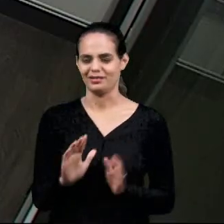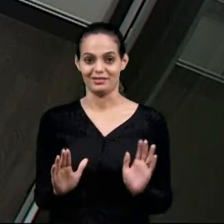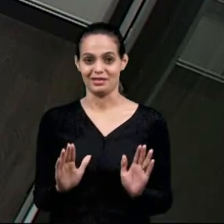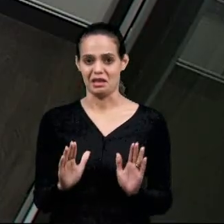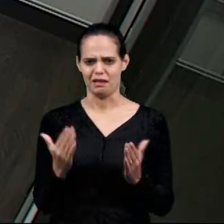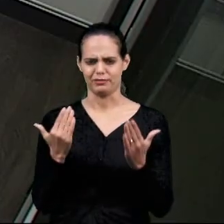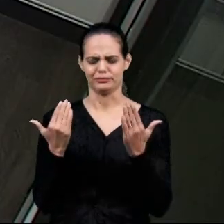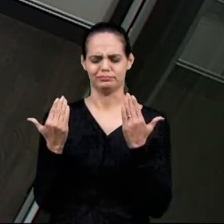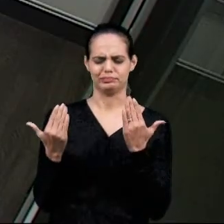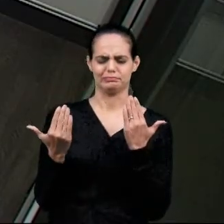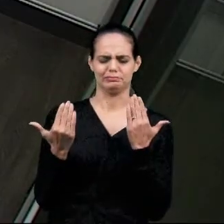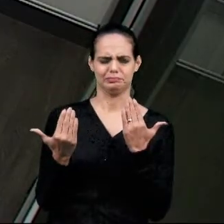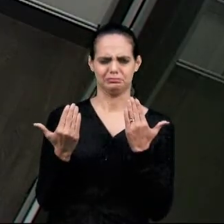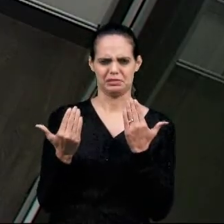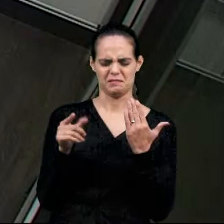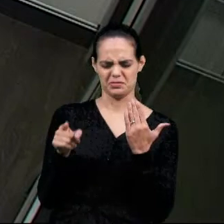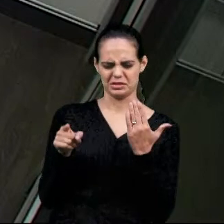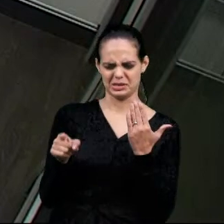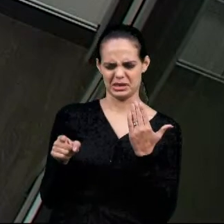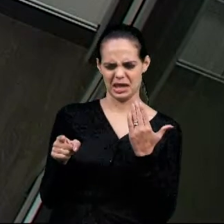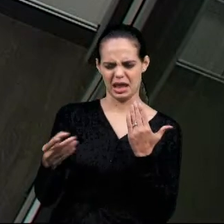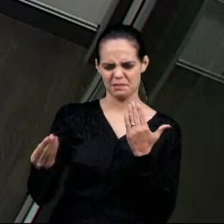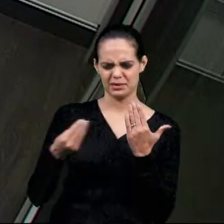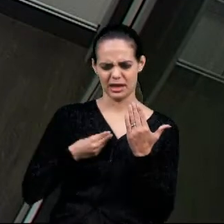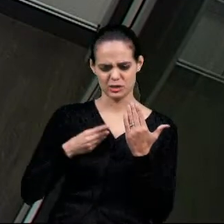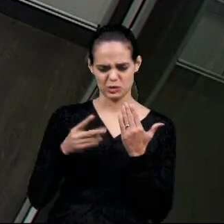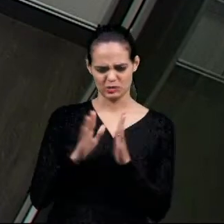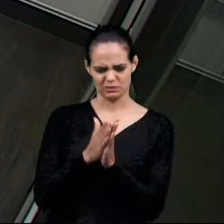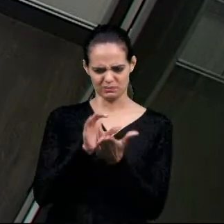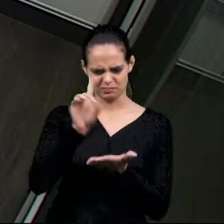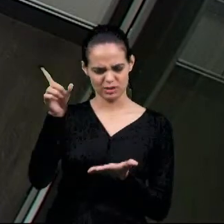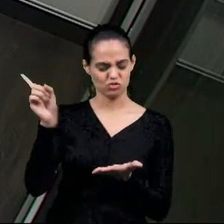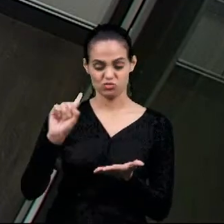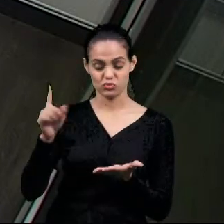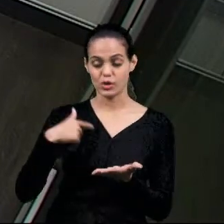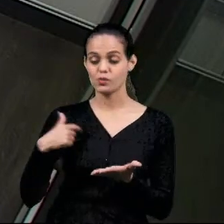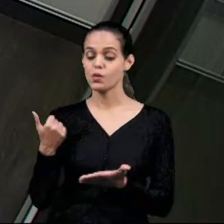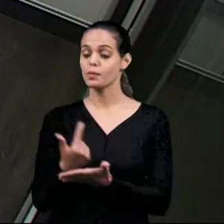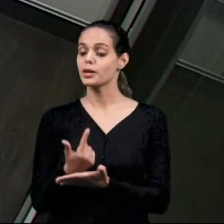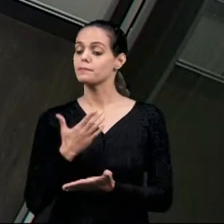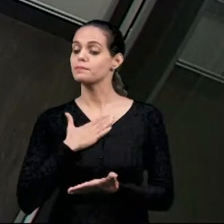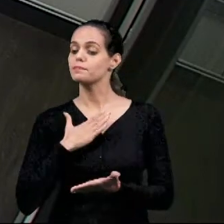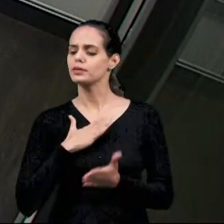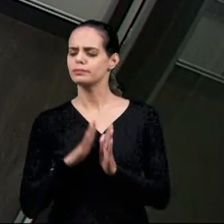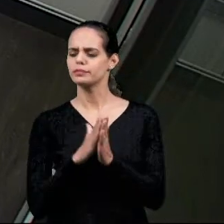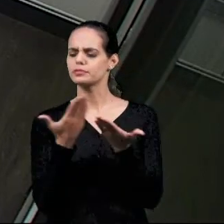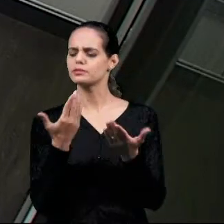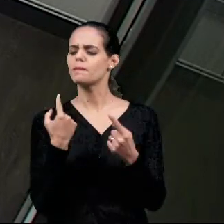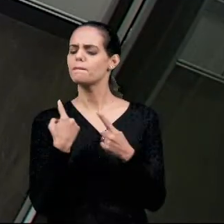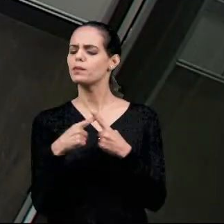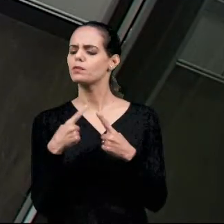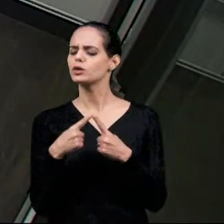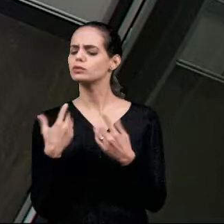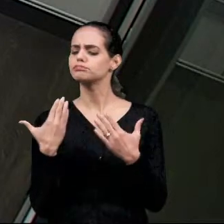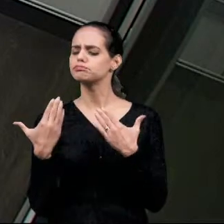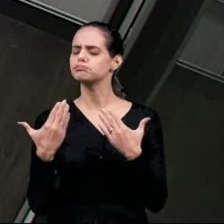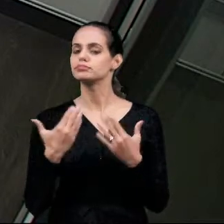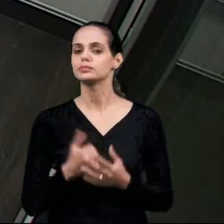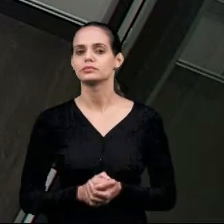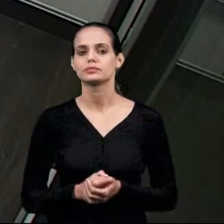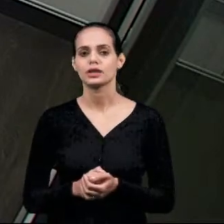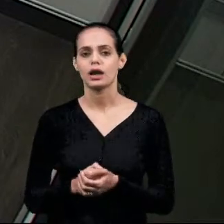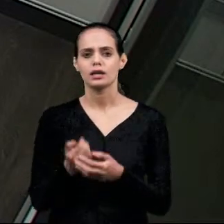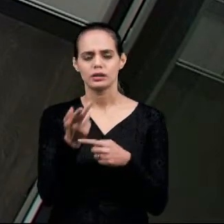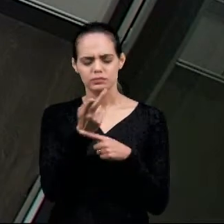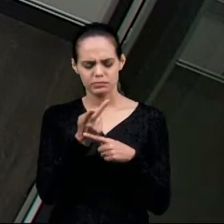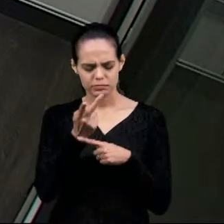que ela estava. E ali ela leu a palavra de Deus e foi procurar explicação, como tantos